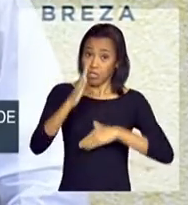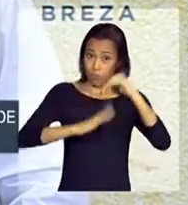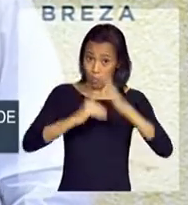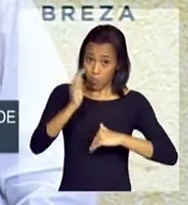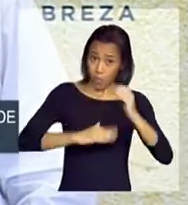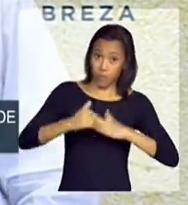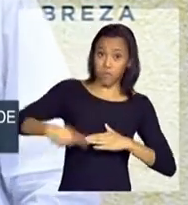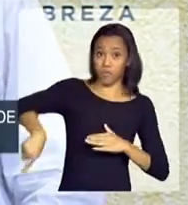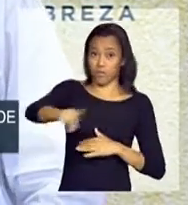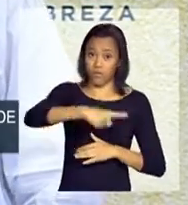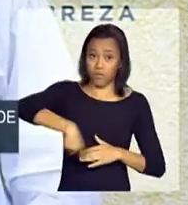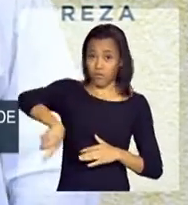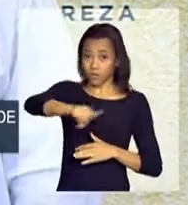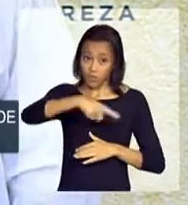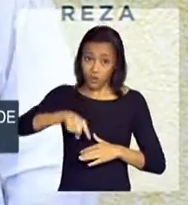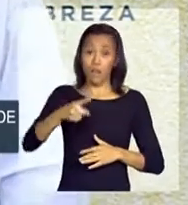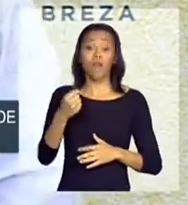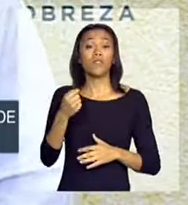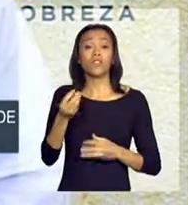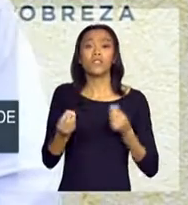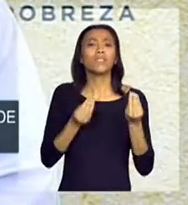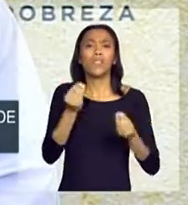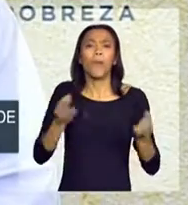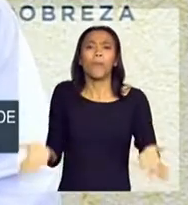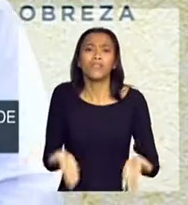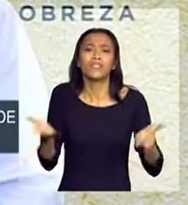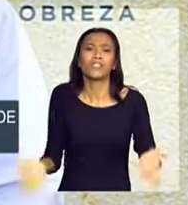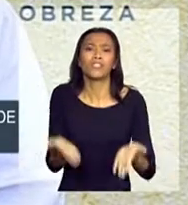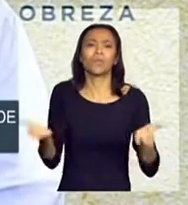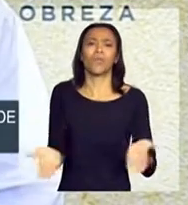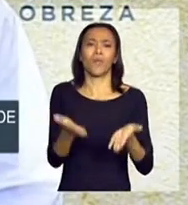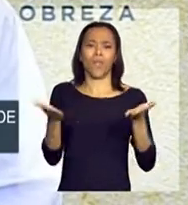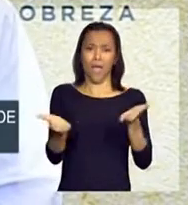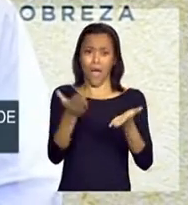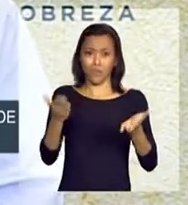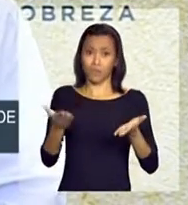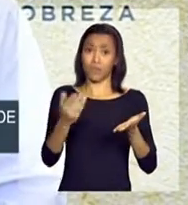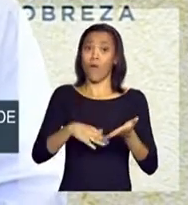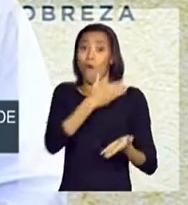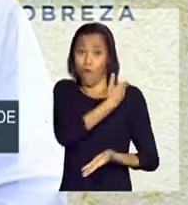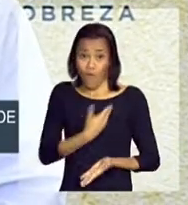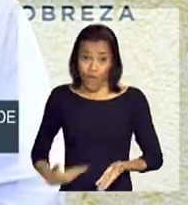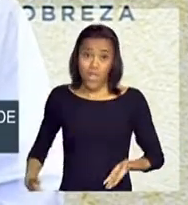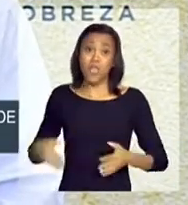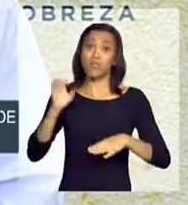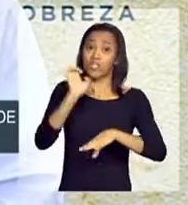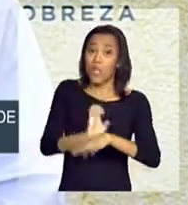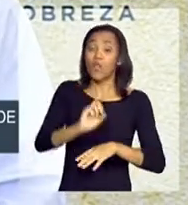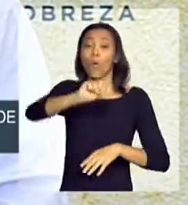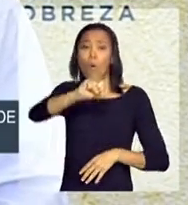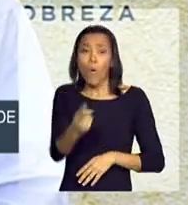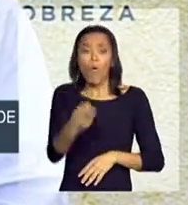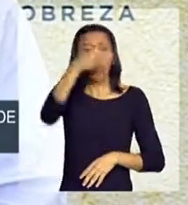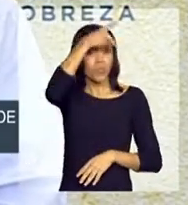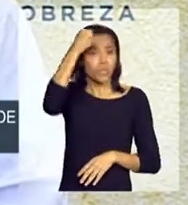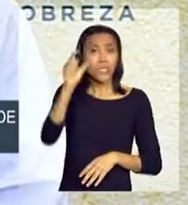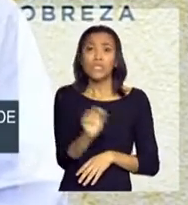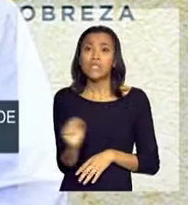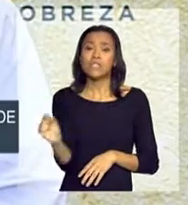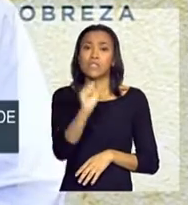para dentro da escola e para estimular o governo do estado ou município